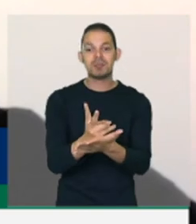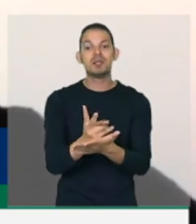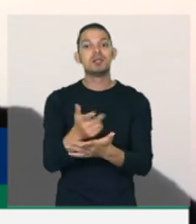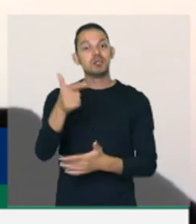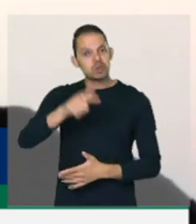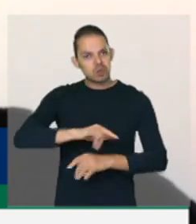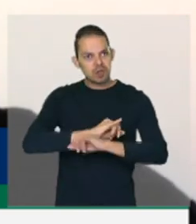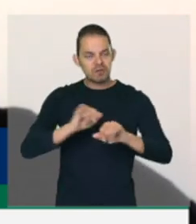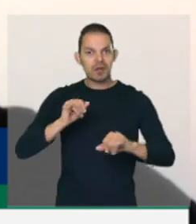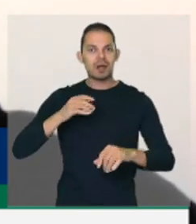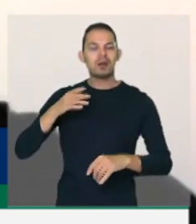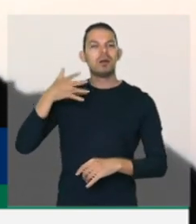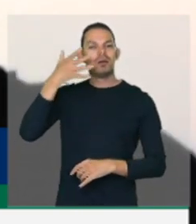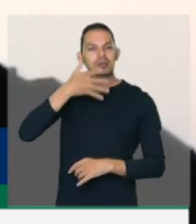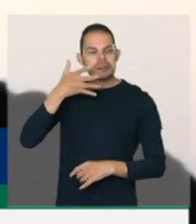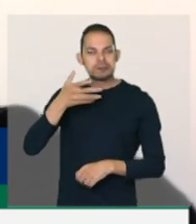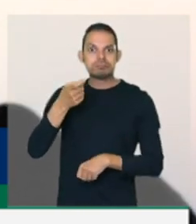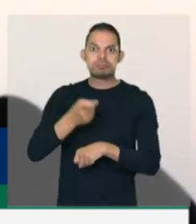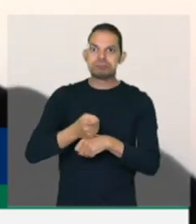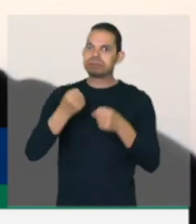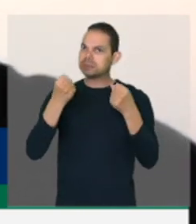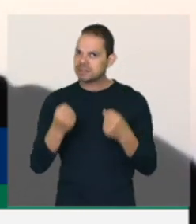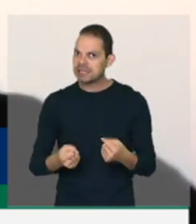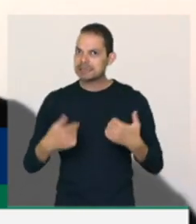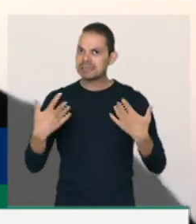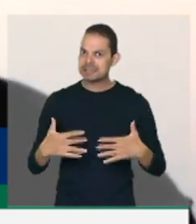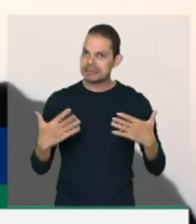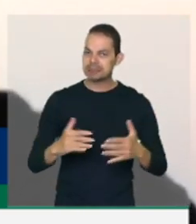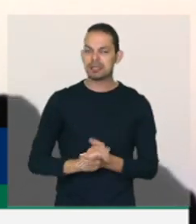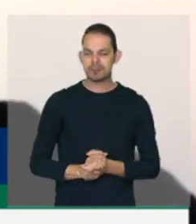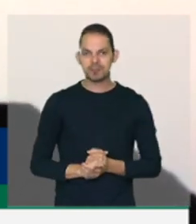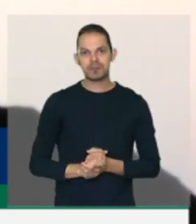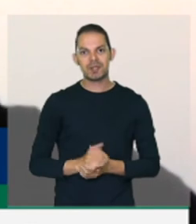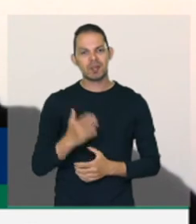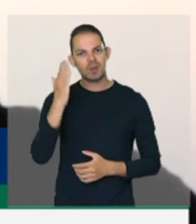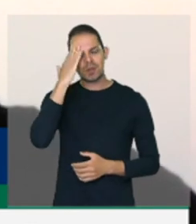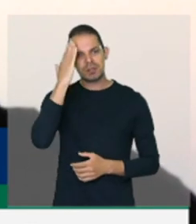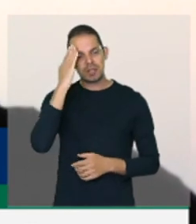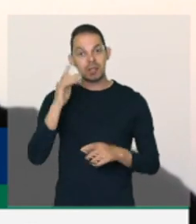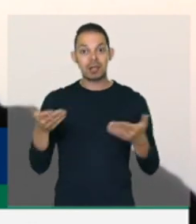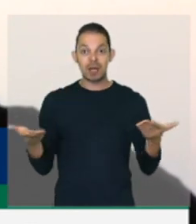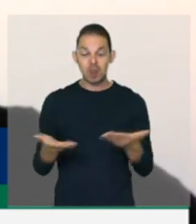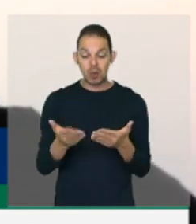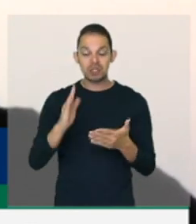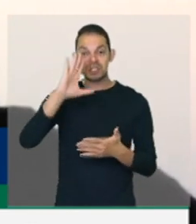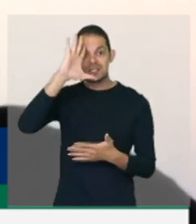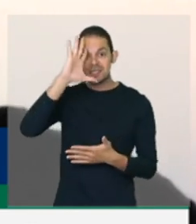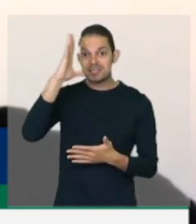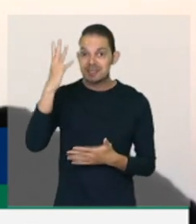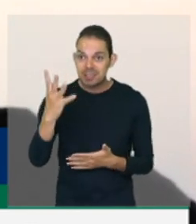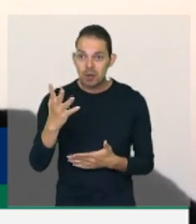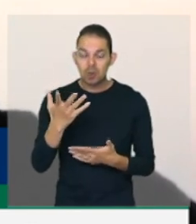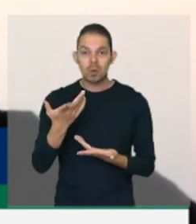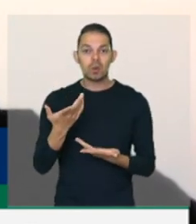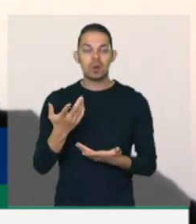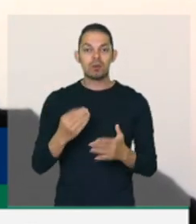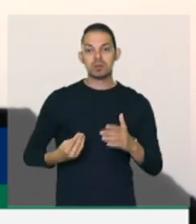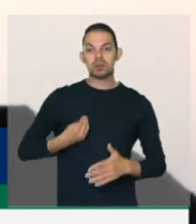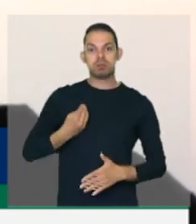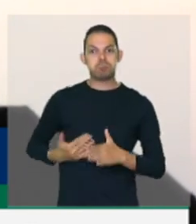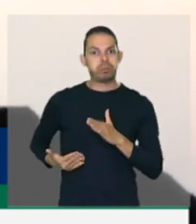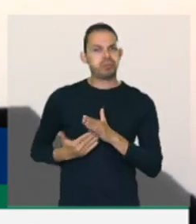uma vez que as minhas falas foram realmente duras. As consequências, presidente, a partir da decisão de hoje, jamais vão se limitar à minha vida. Não se